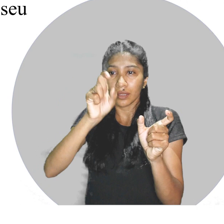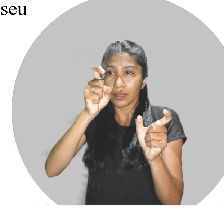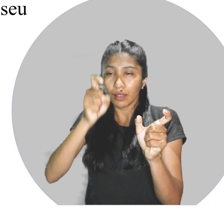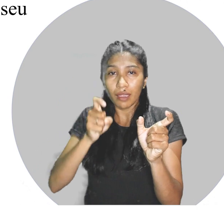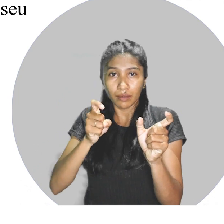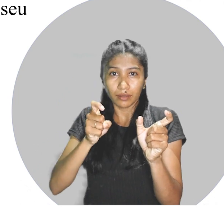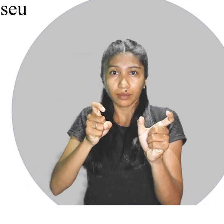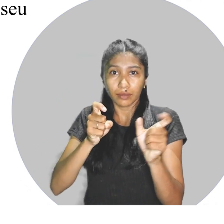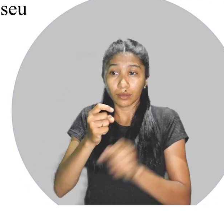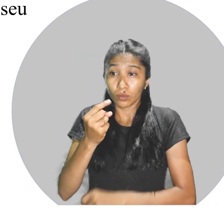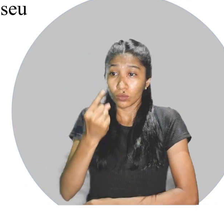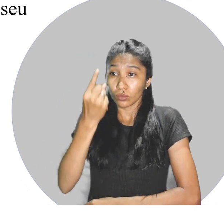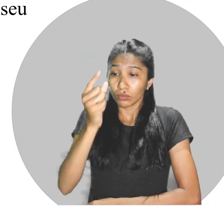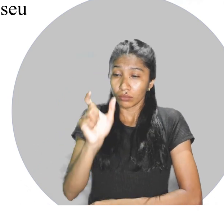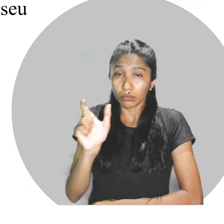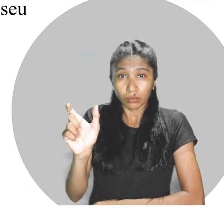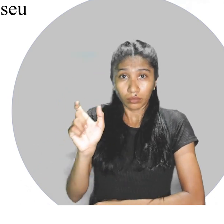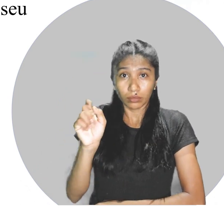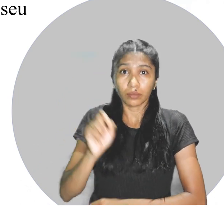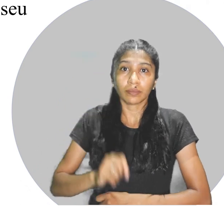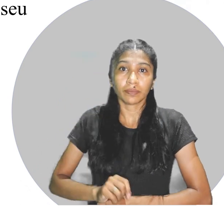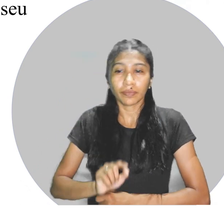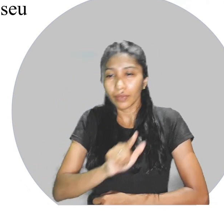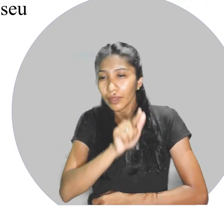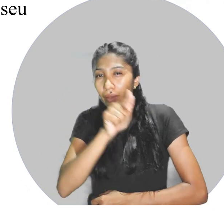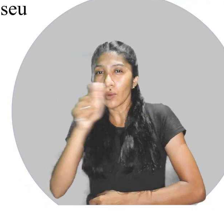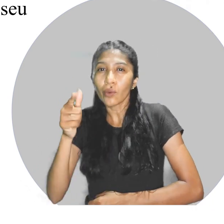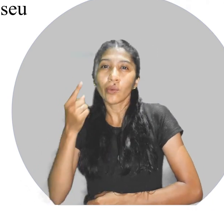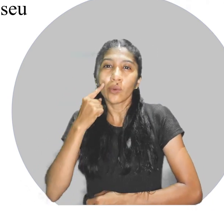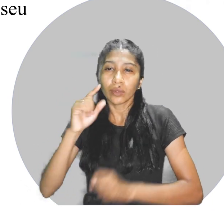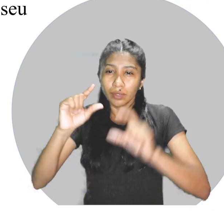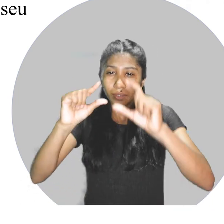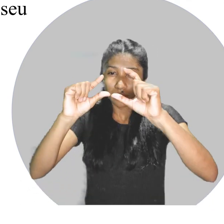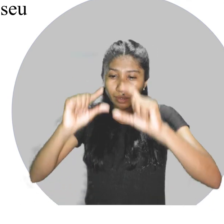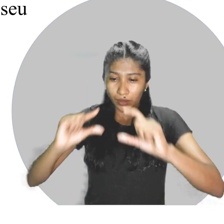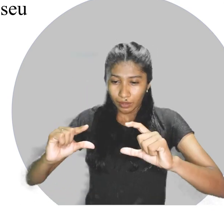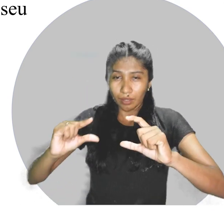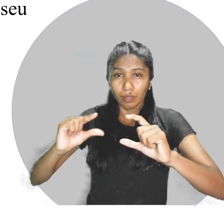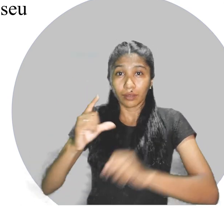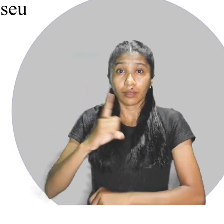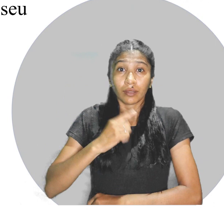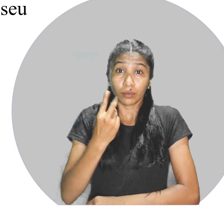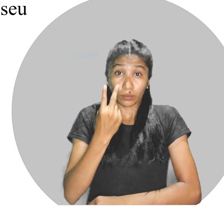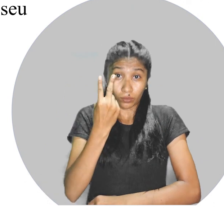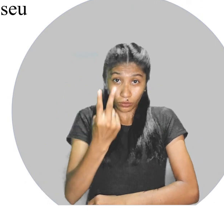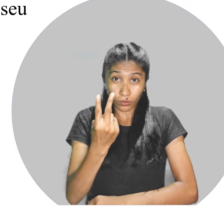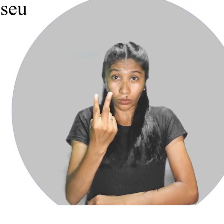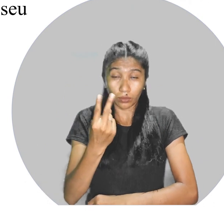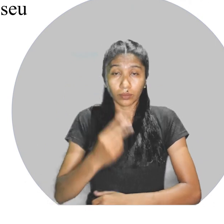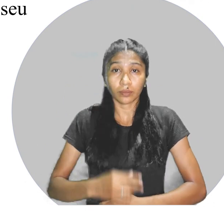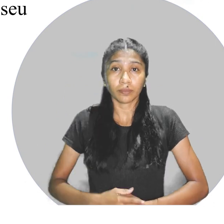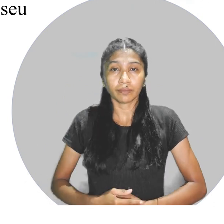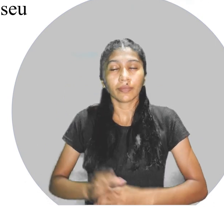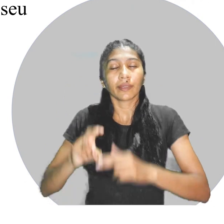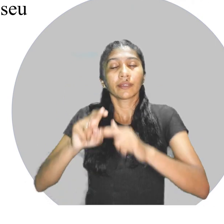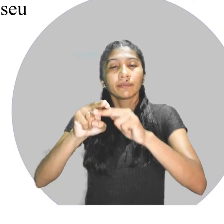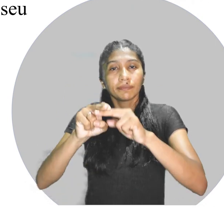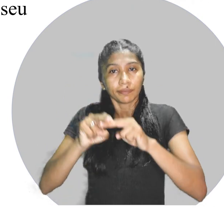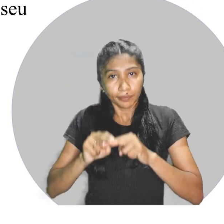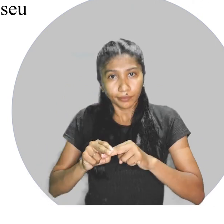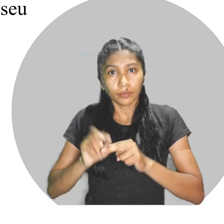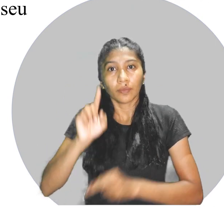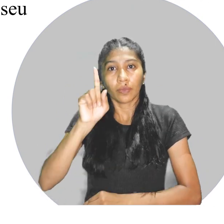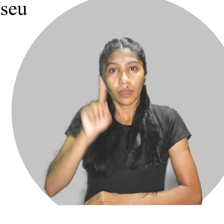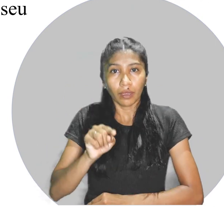uma sílaba. No genitivo, legis, nós temos duas sílabas. Por isso é chamado